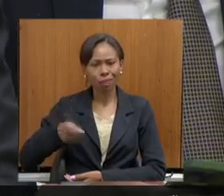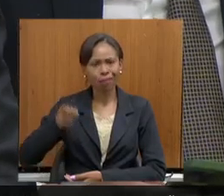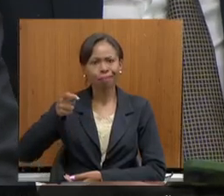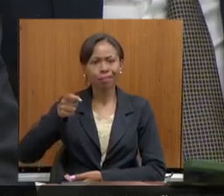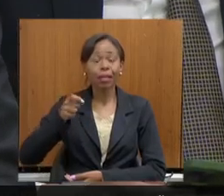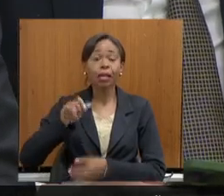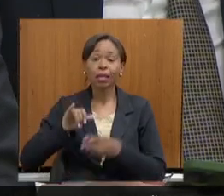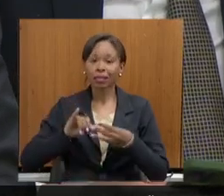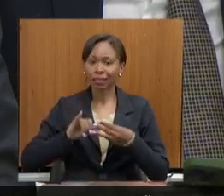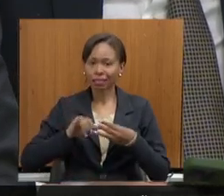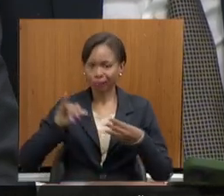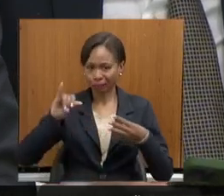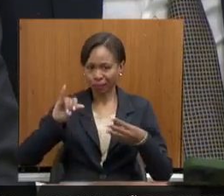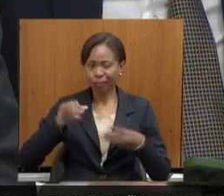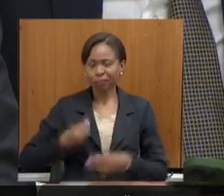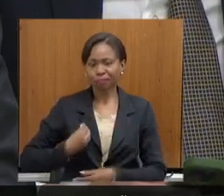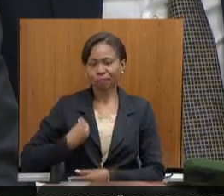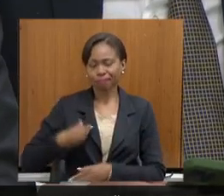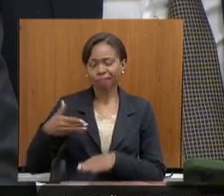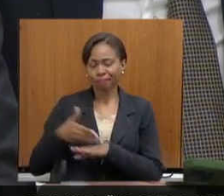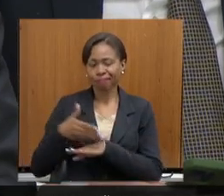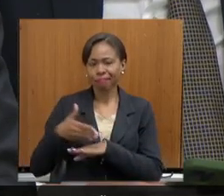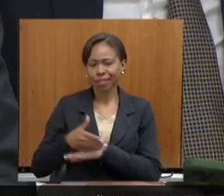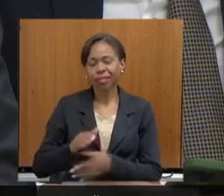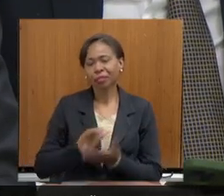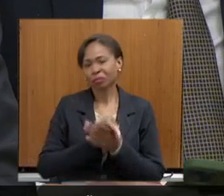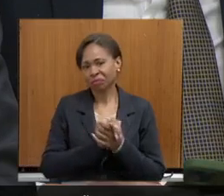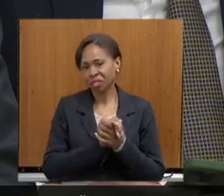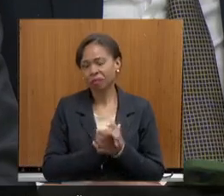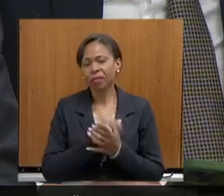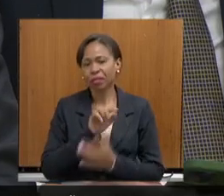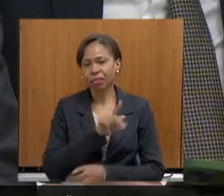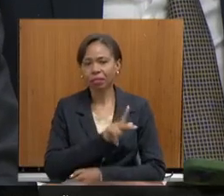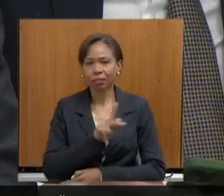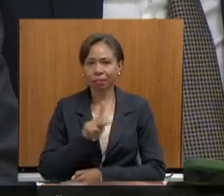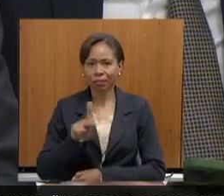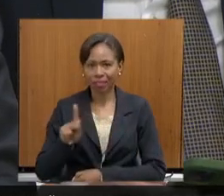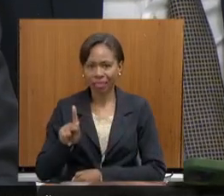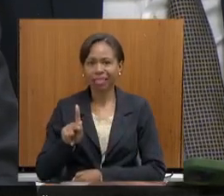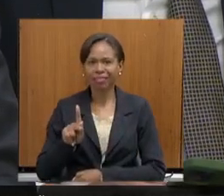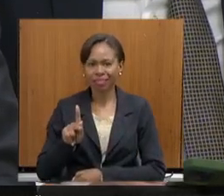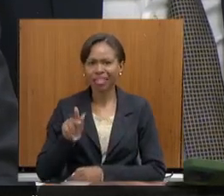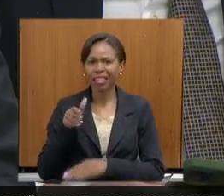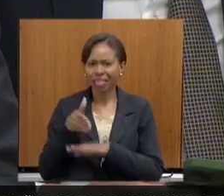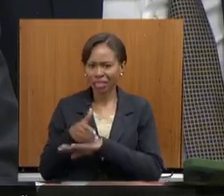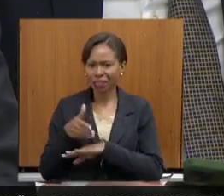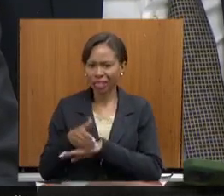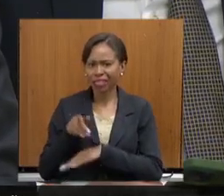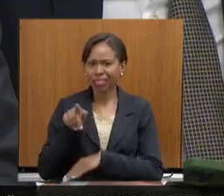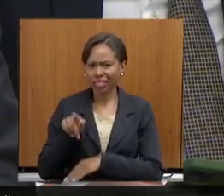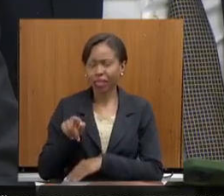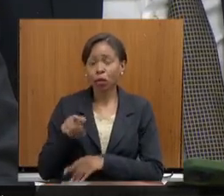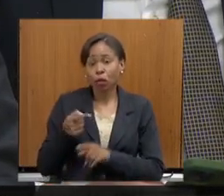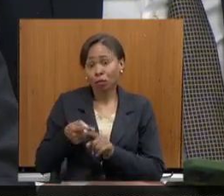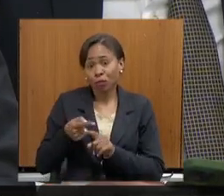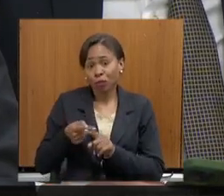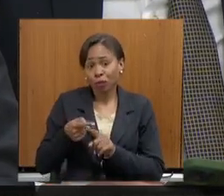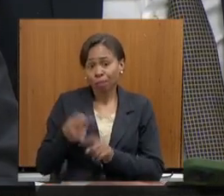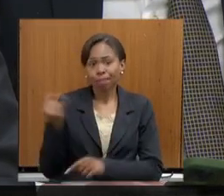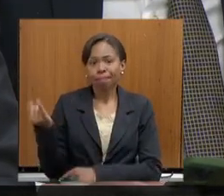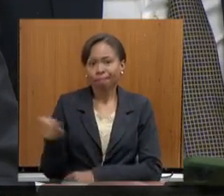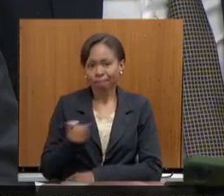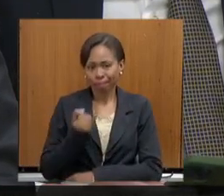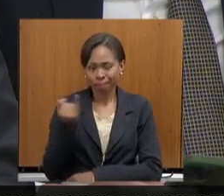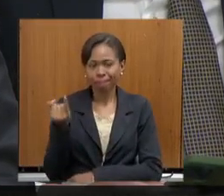parabenizar né a presidência do telhado de participar desse leilão da importância